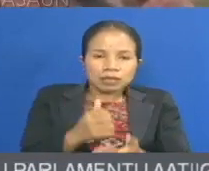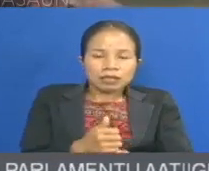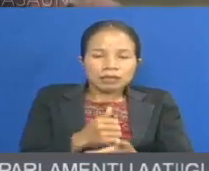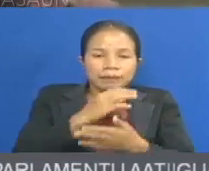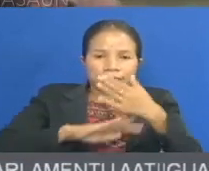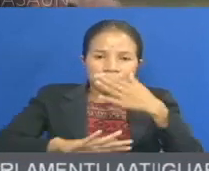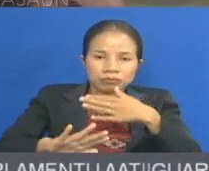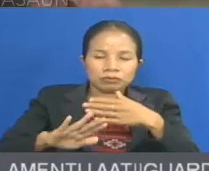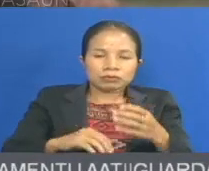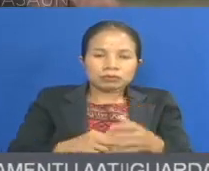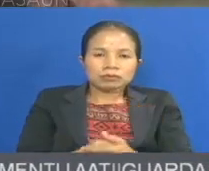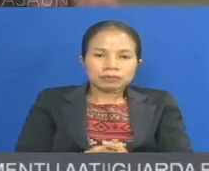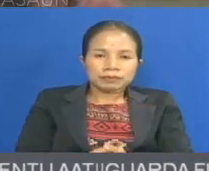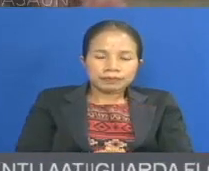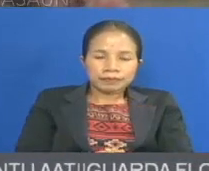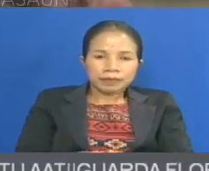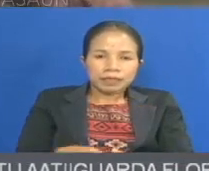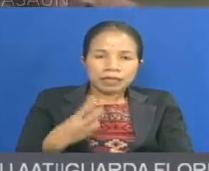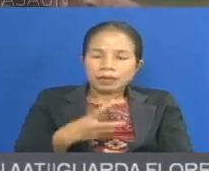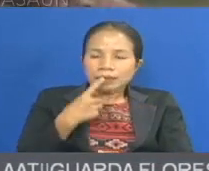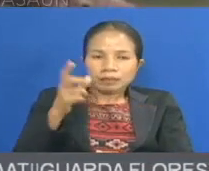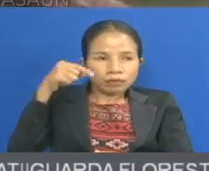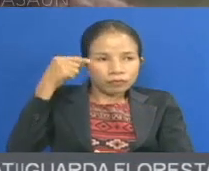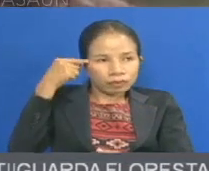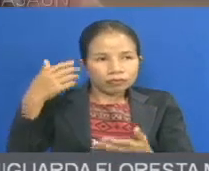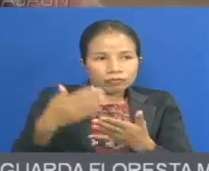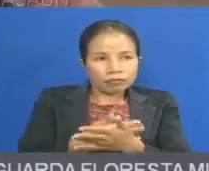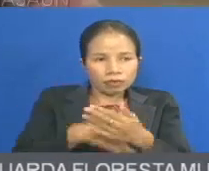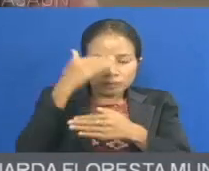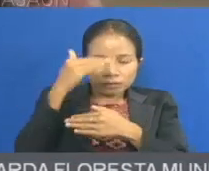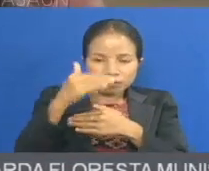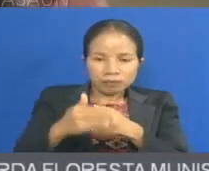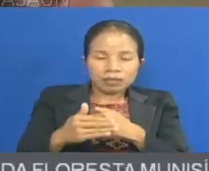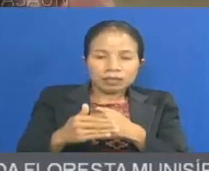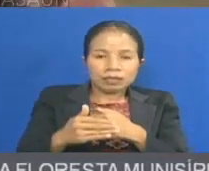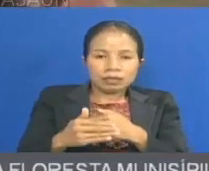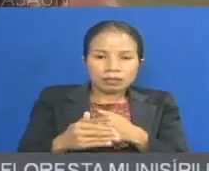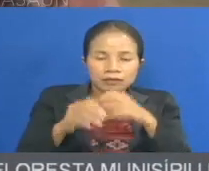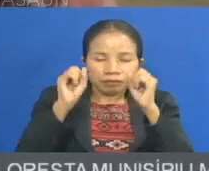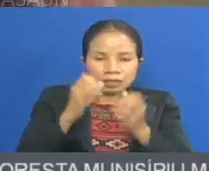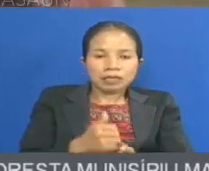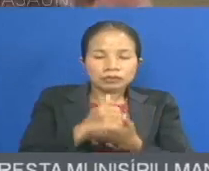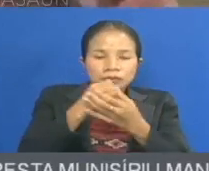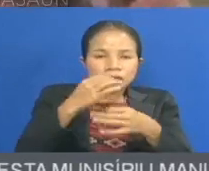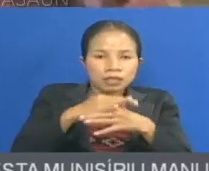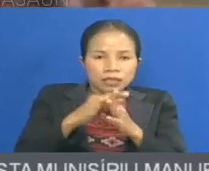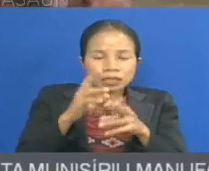partus. Ami rekomenda ba governo fone be makmai bele azuda adi alalais